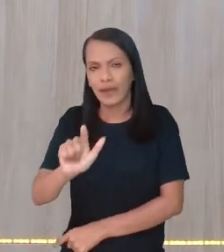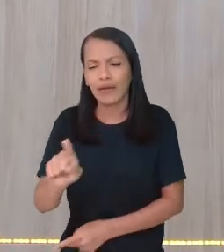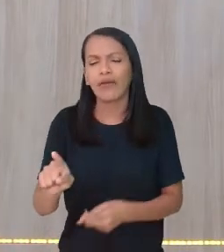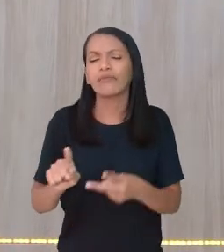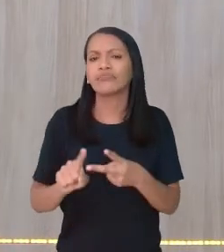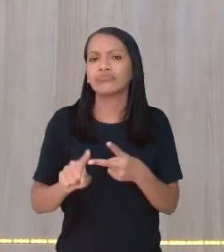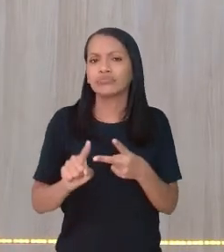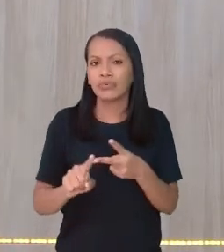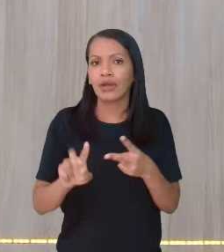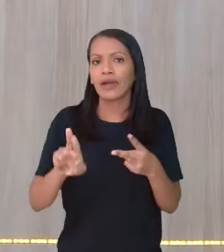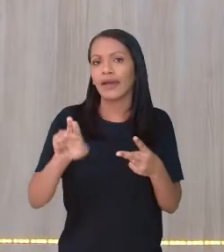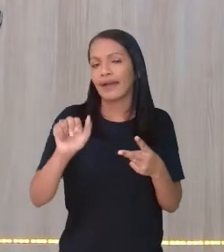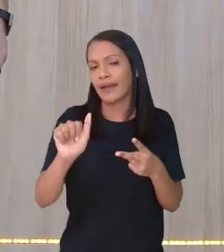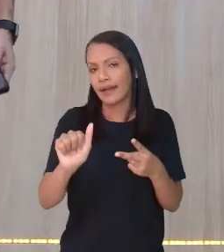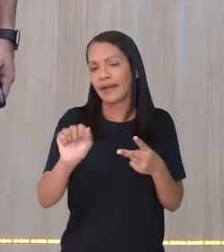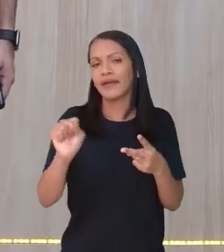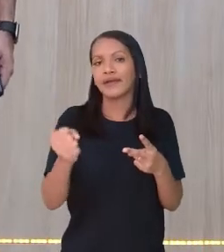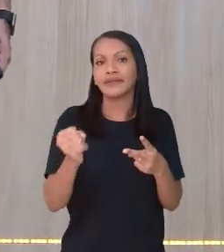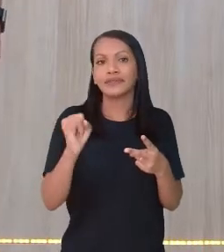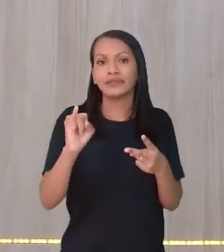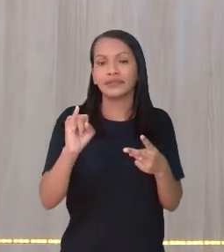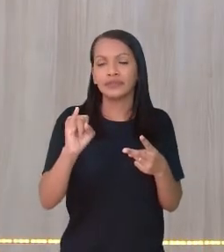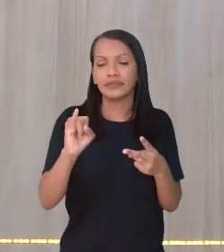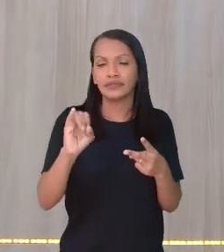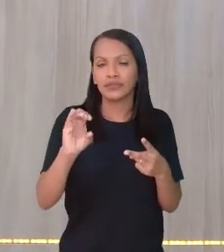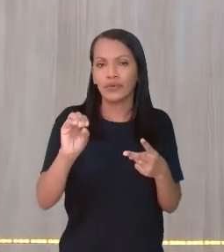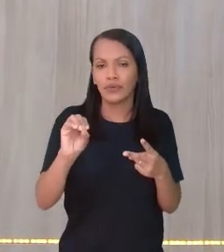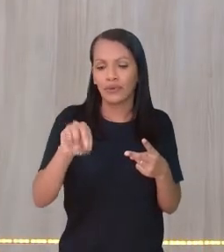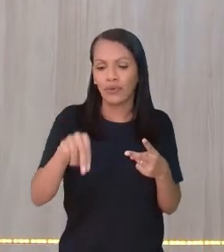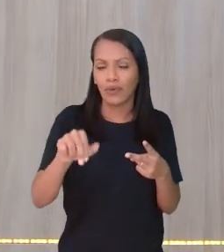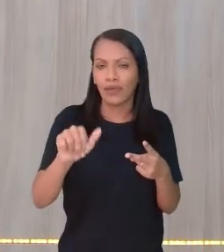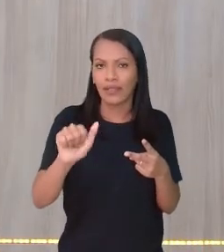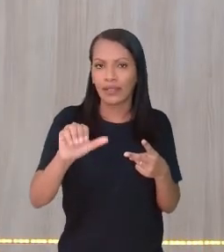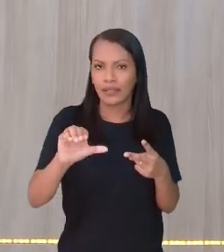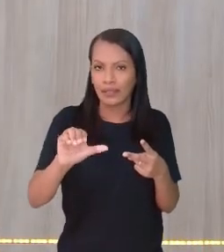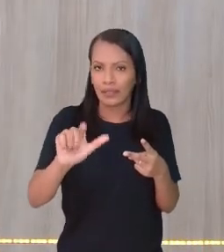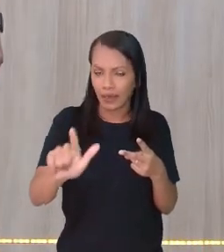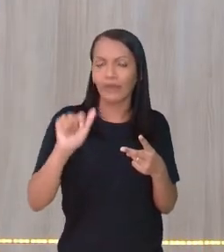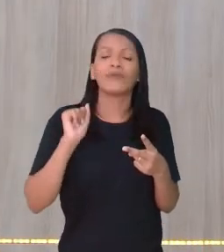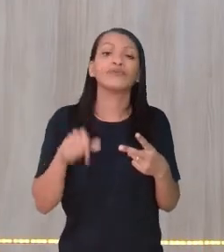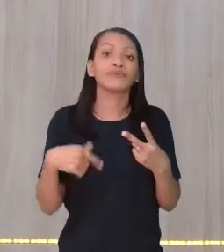ver aí que a matemática ela é linda e ela está toda